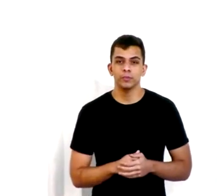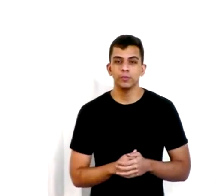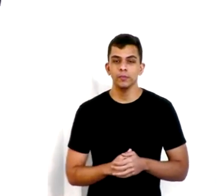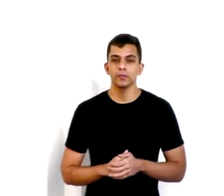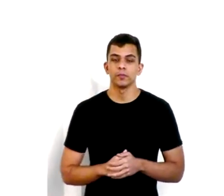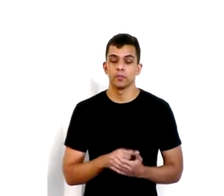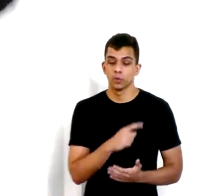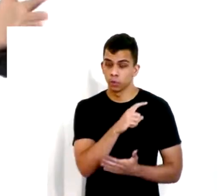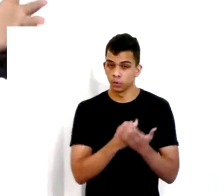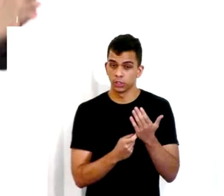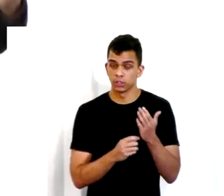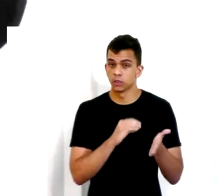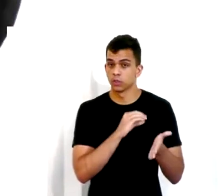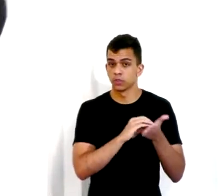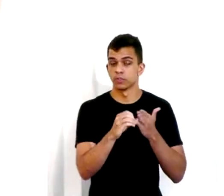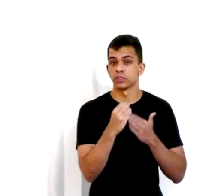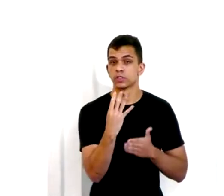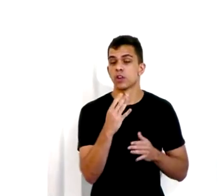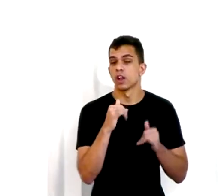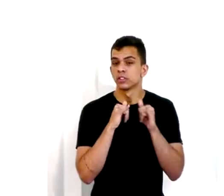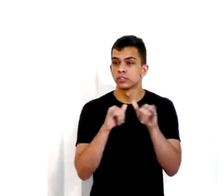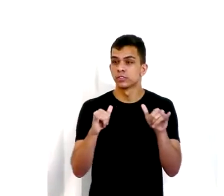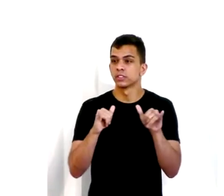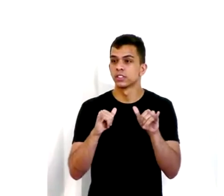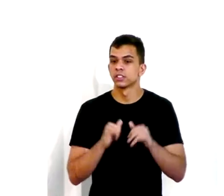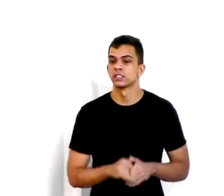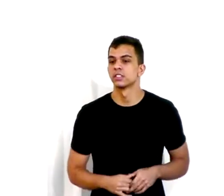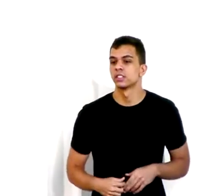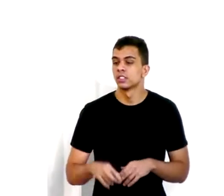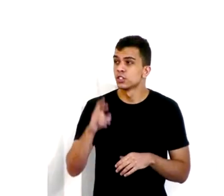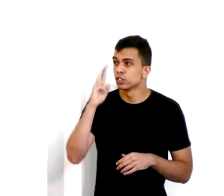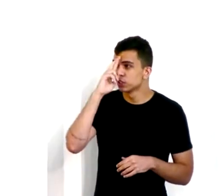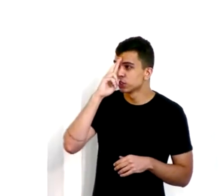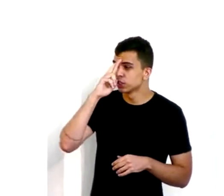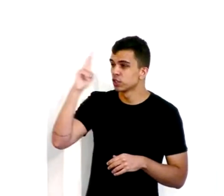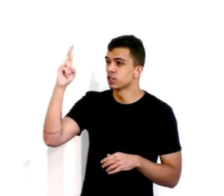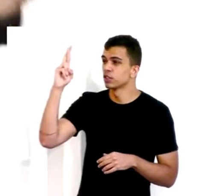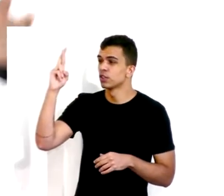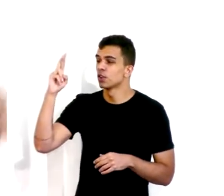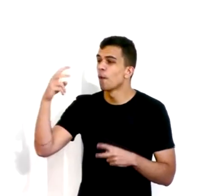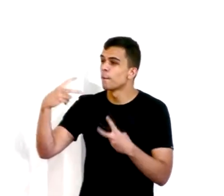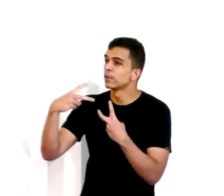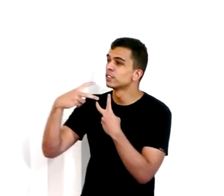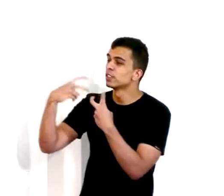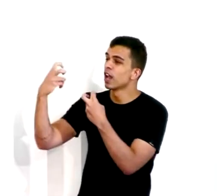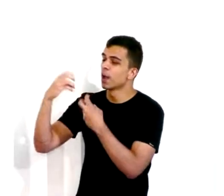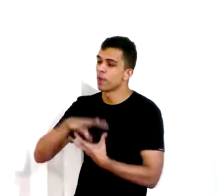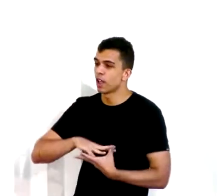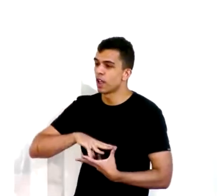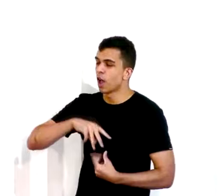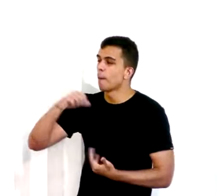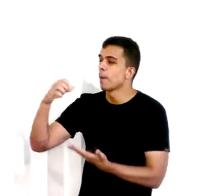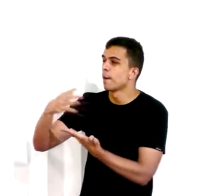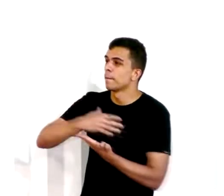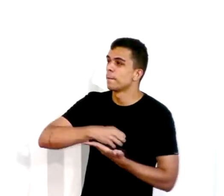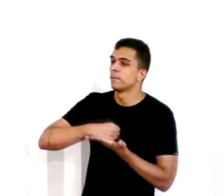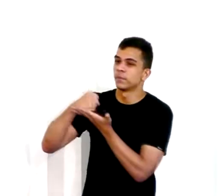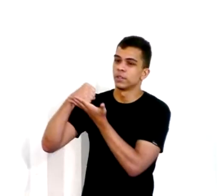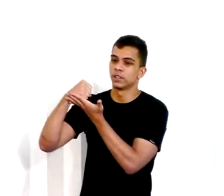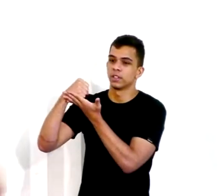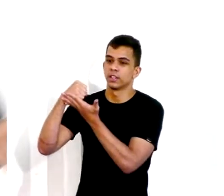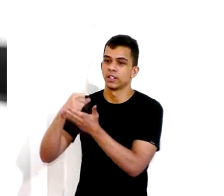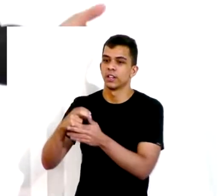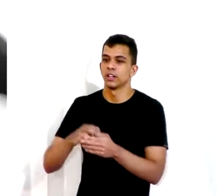diz: volta-te, Senhor, e livra a minha alma, salva-me por tua graça, pois na